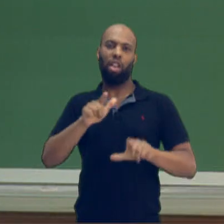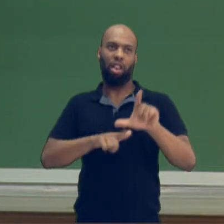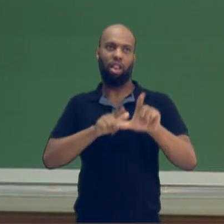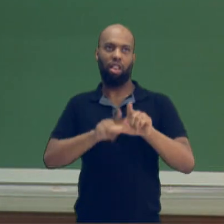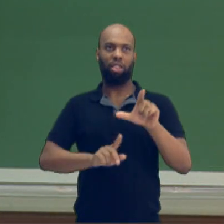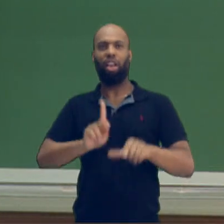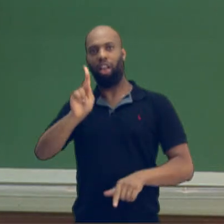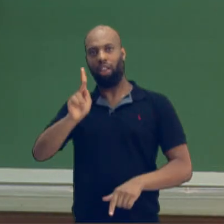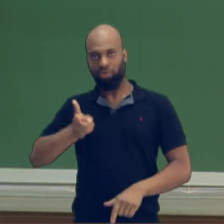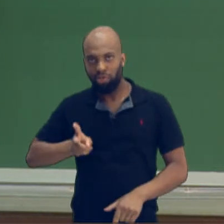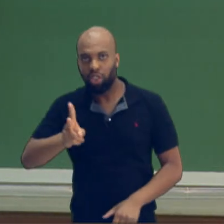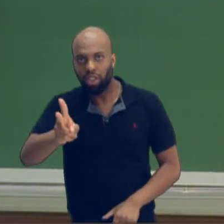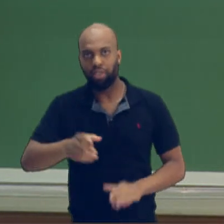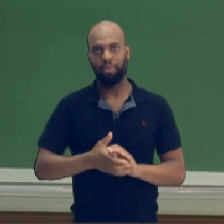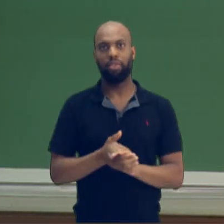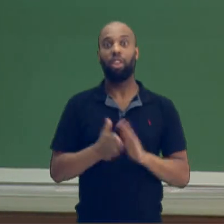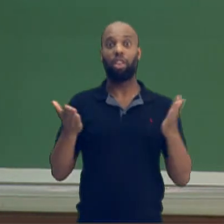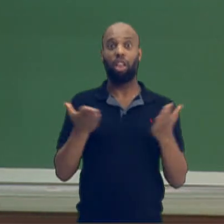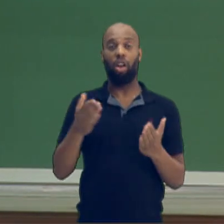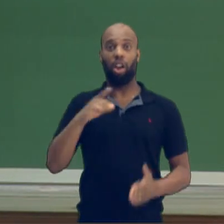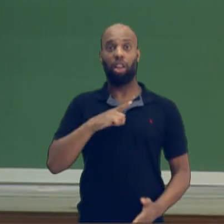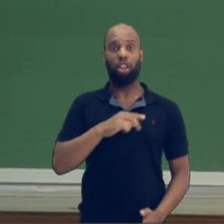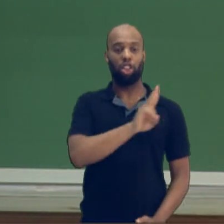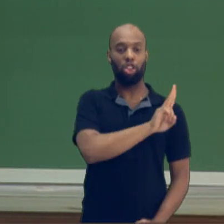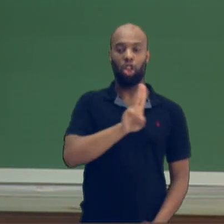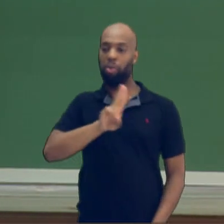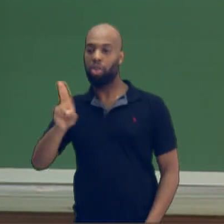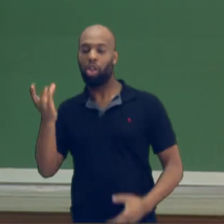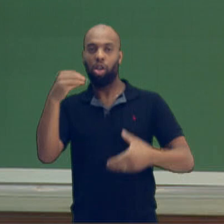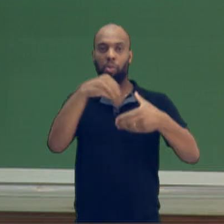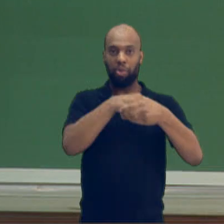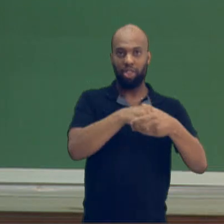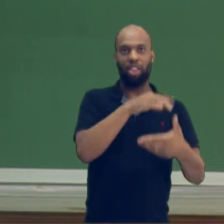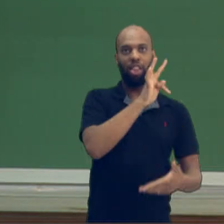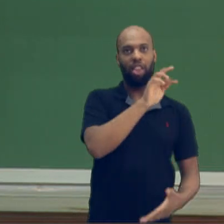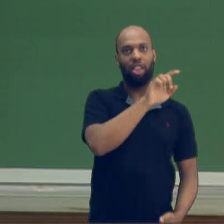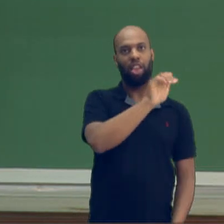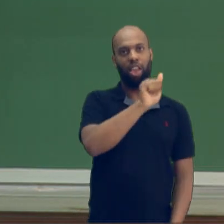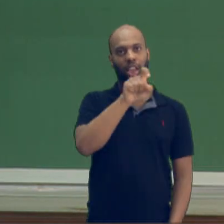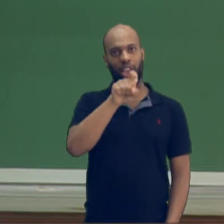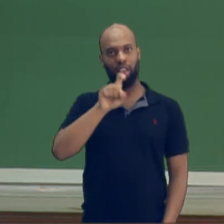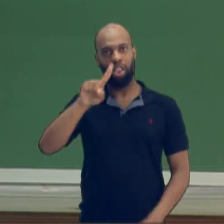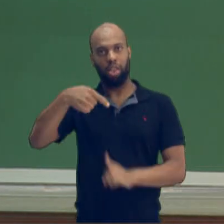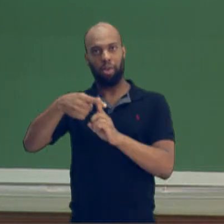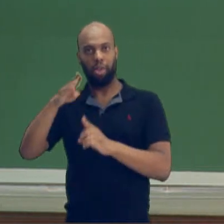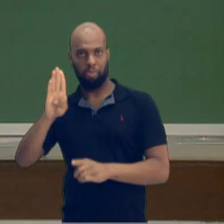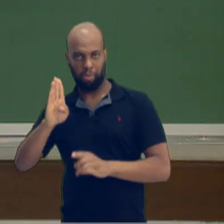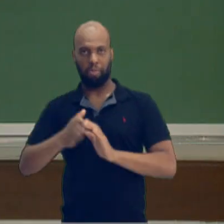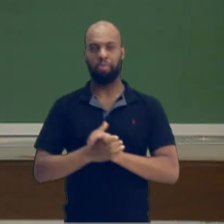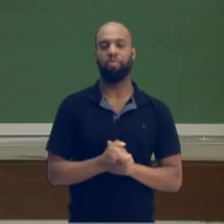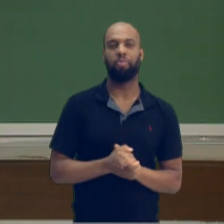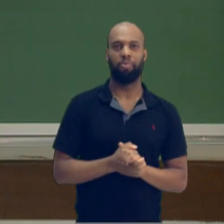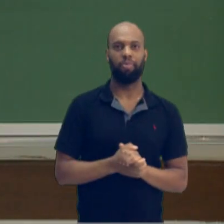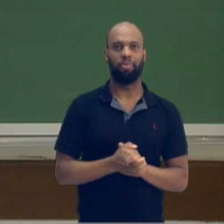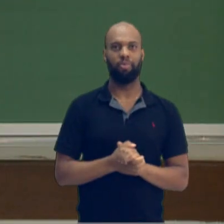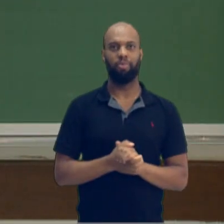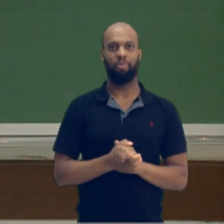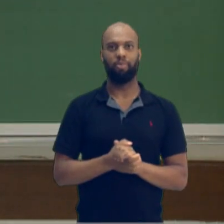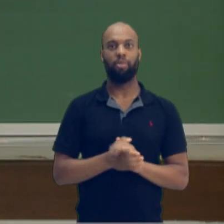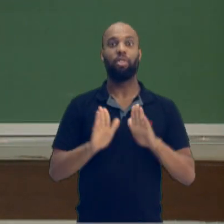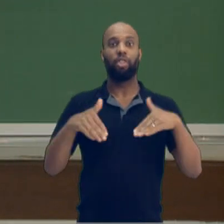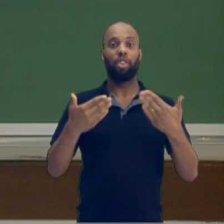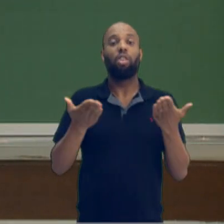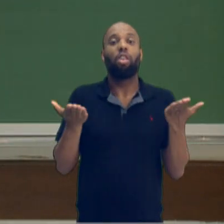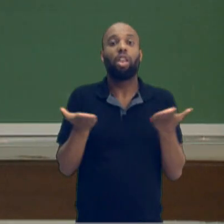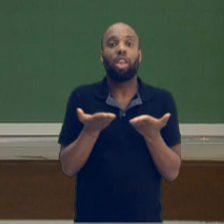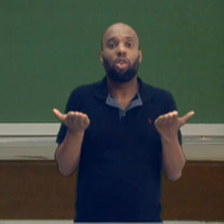Perfeito? Então, agora a gente está dando nomes corretos dentro da função afim ou função polinomial, tá? Vamos lá,